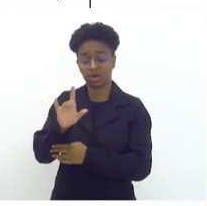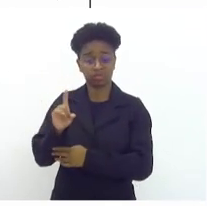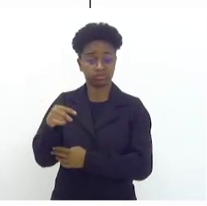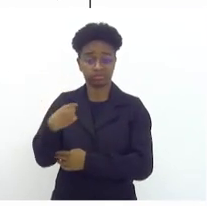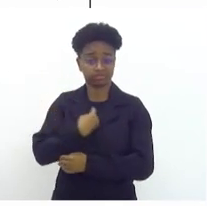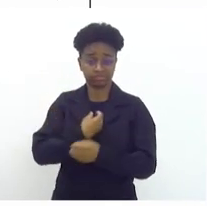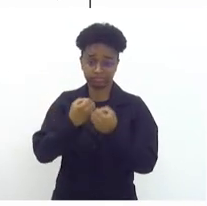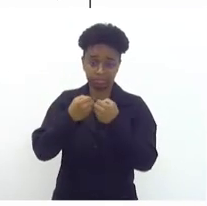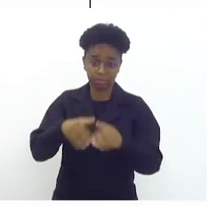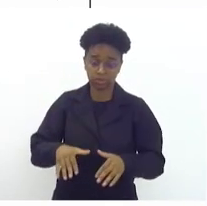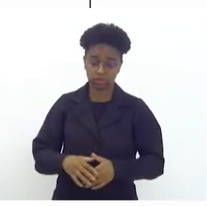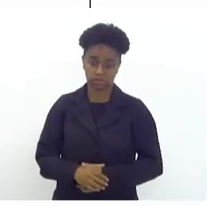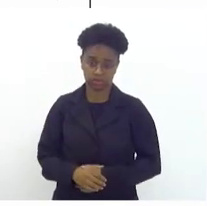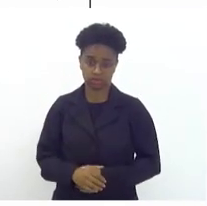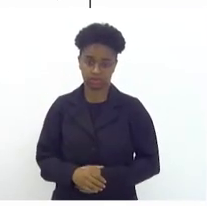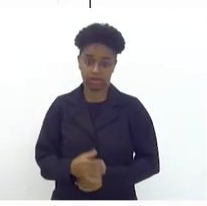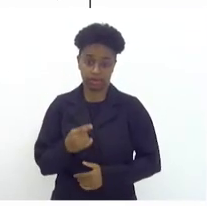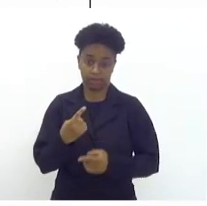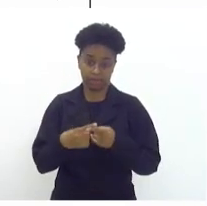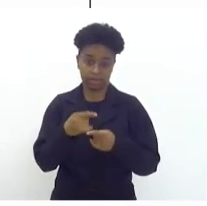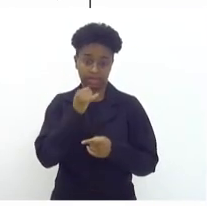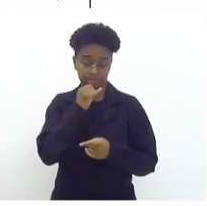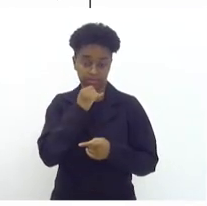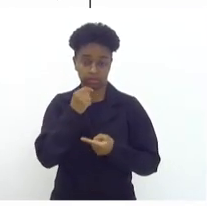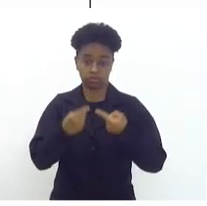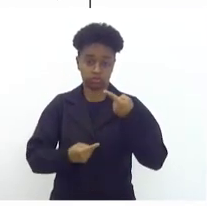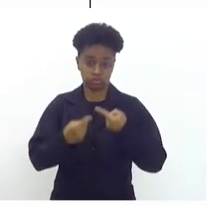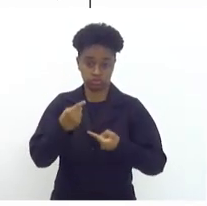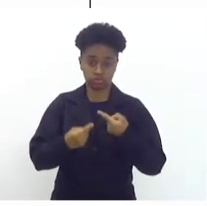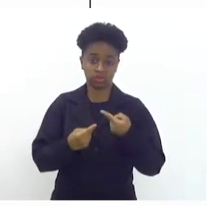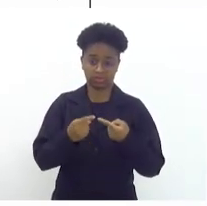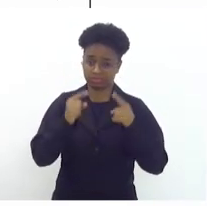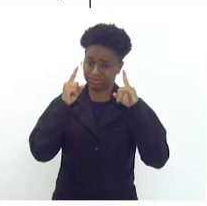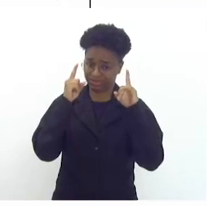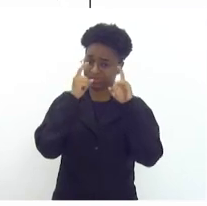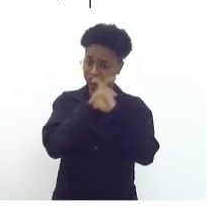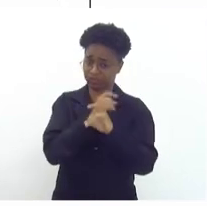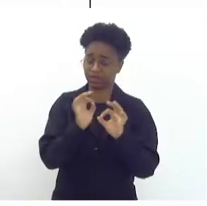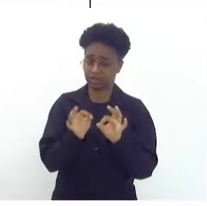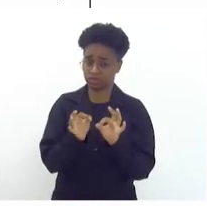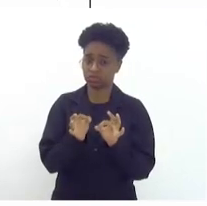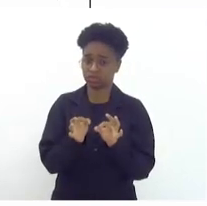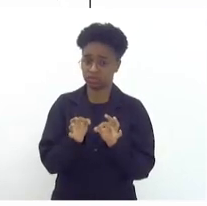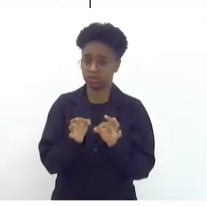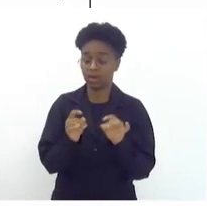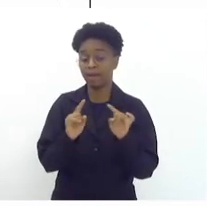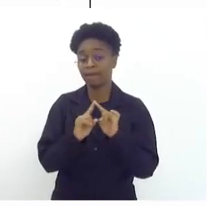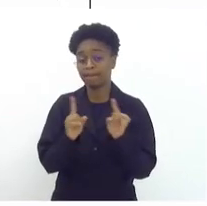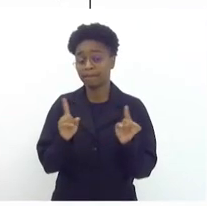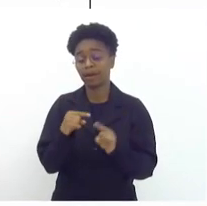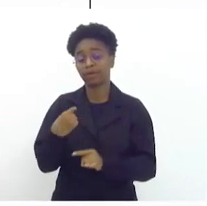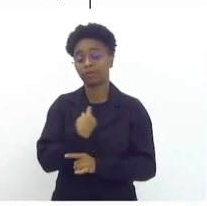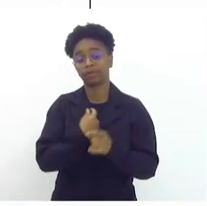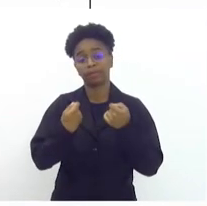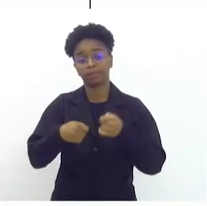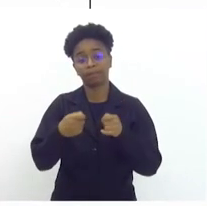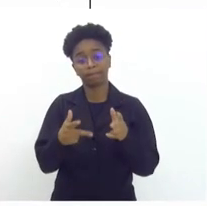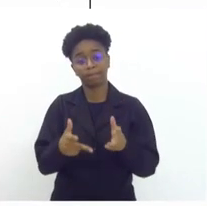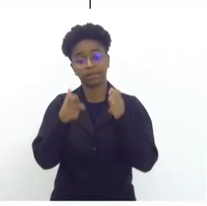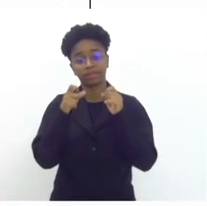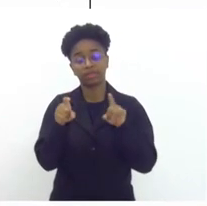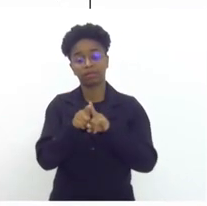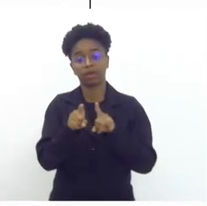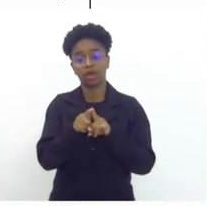uma coisa é certa essa discussão da reforma extremamente complexa Mas nós vamos ter que olhar também a questão